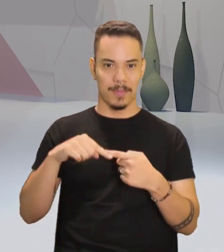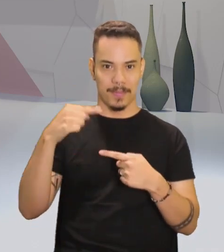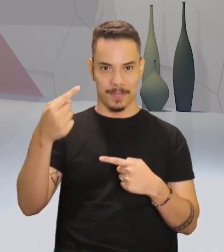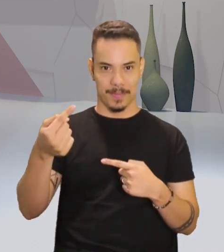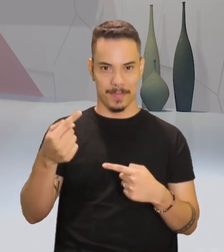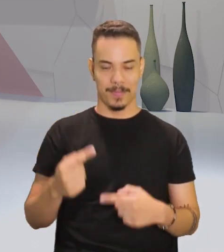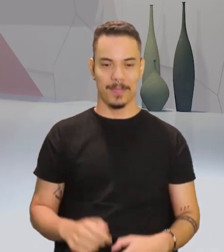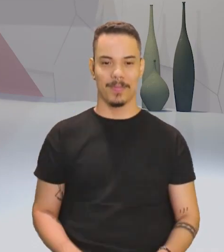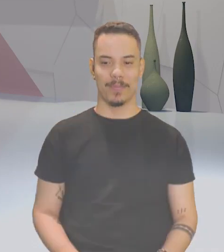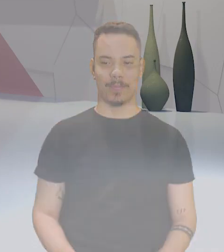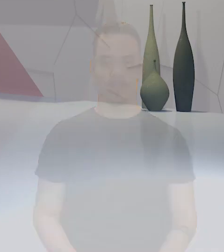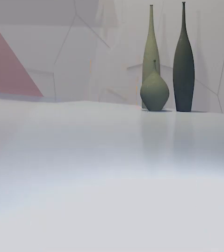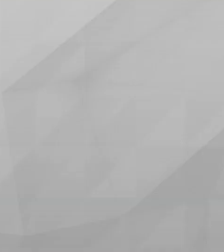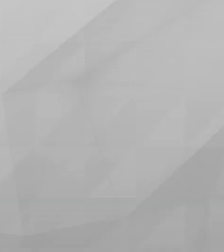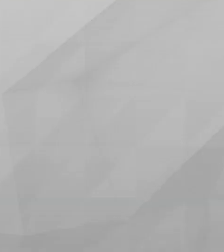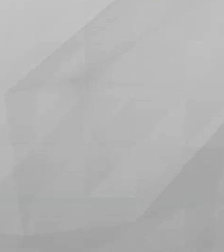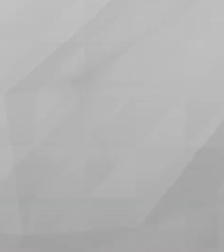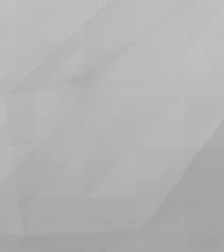próxima